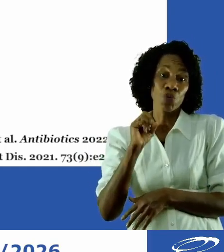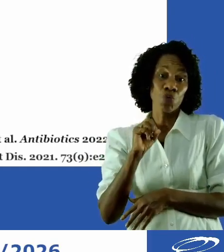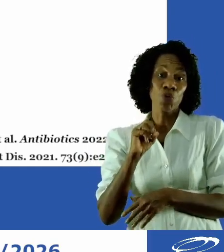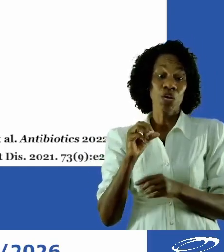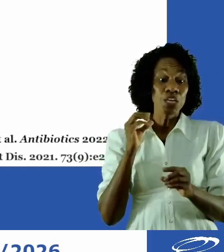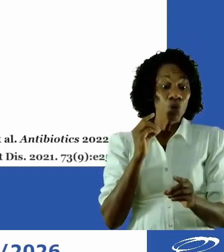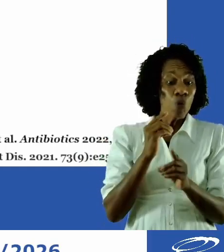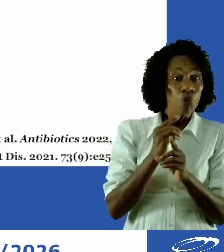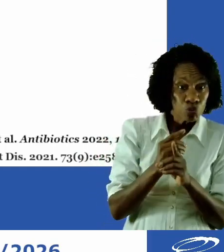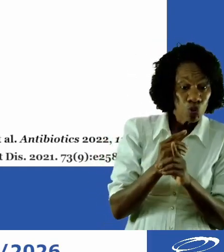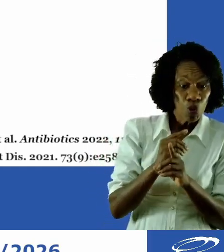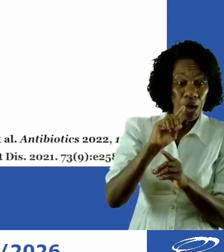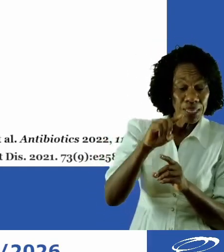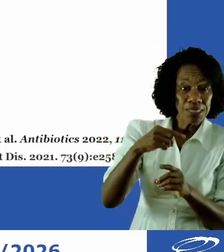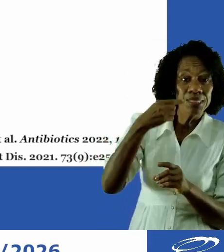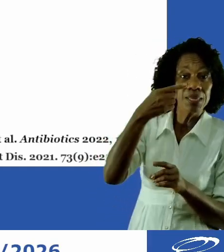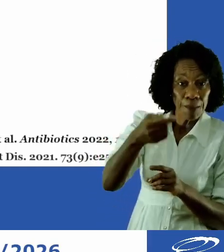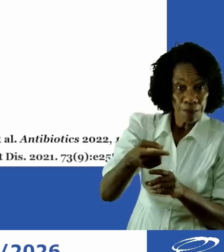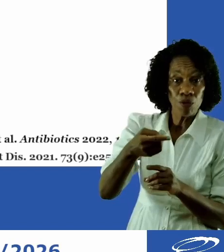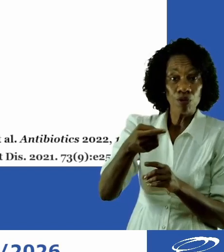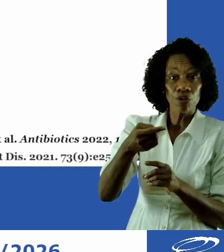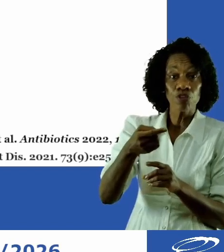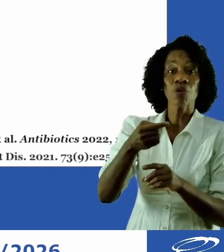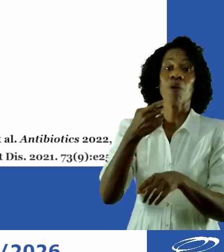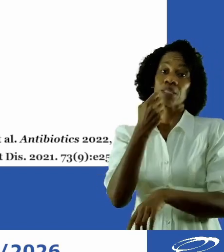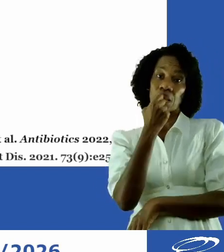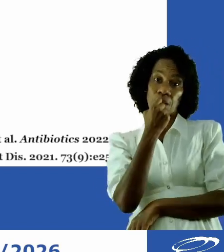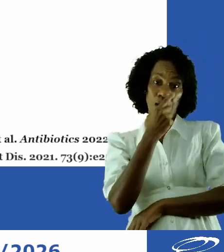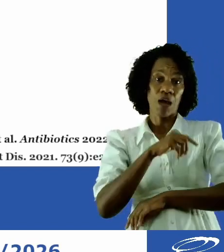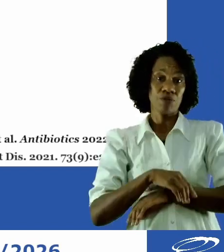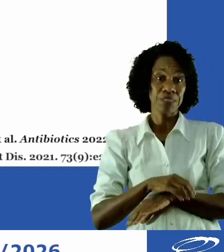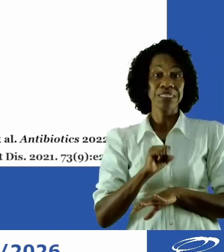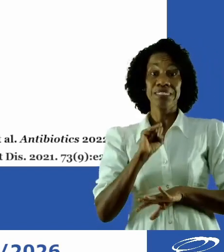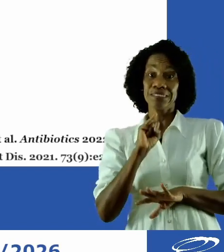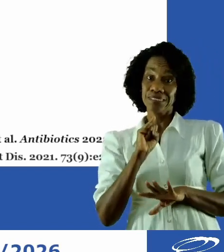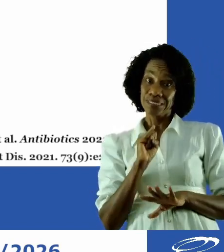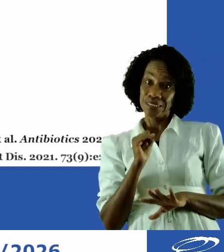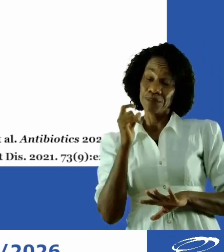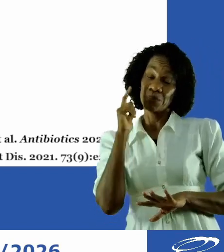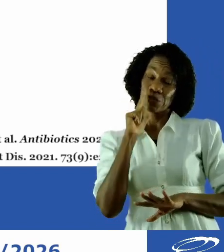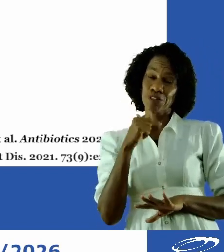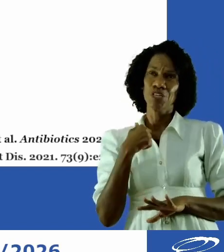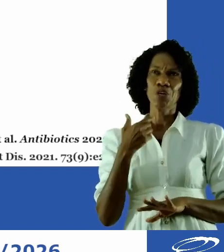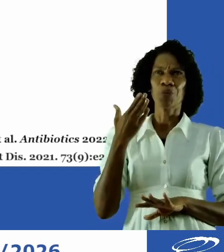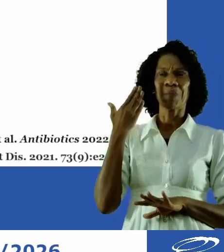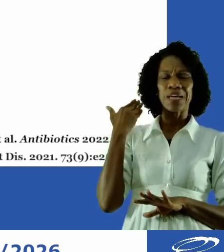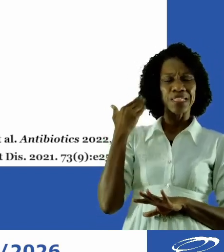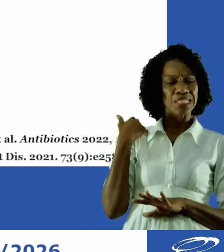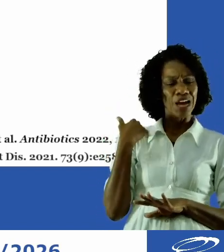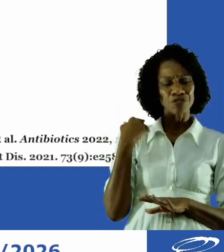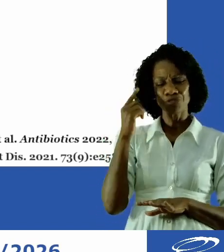identificou depois de um tempo, passa para via oral, se for possível. Eu tinha muita dificuldade de